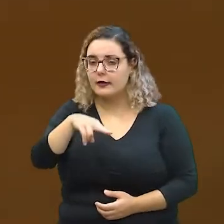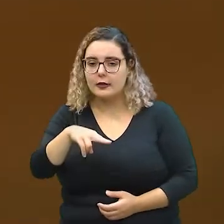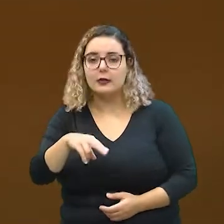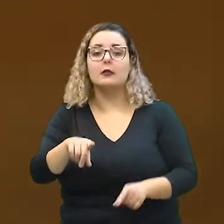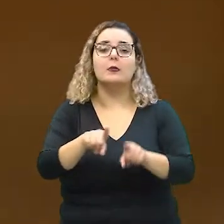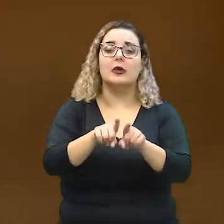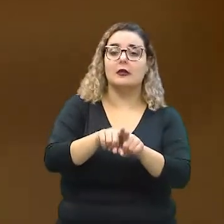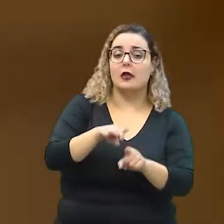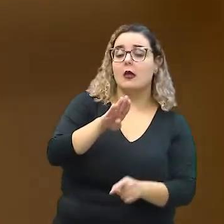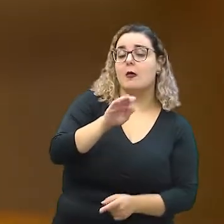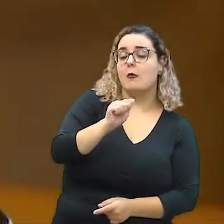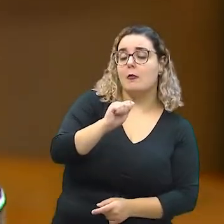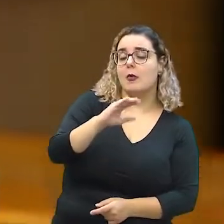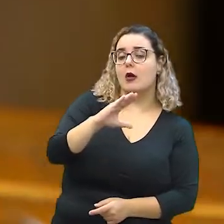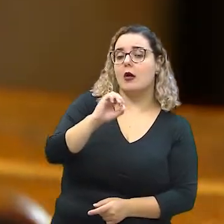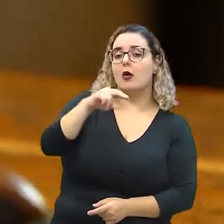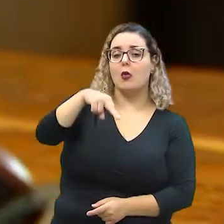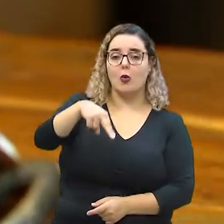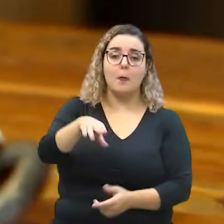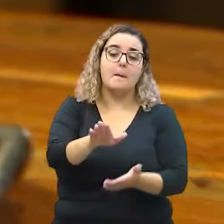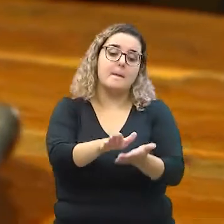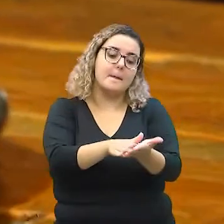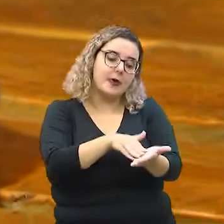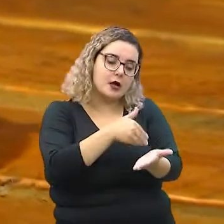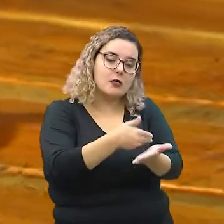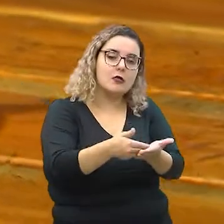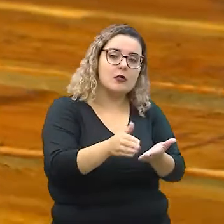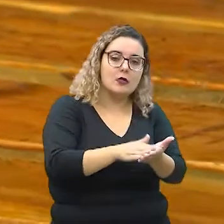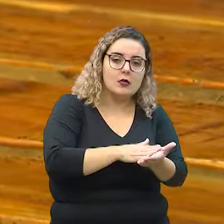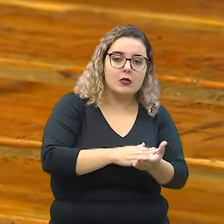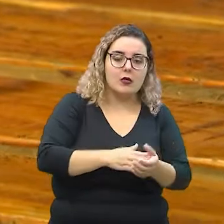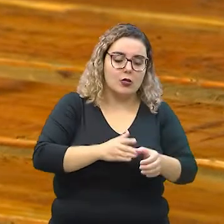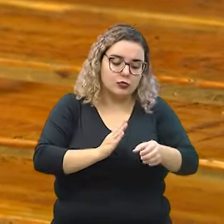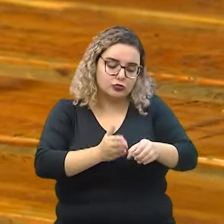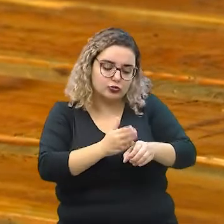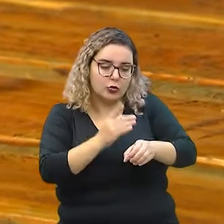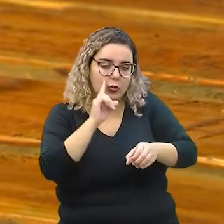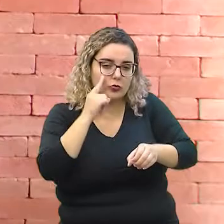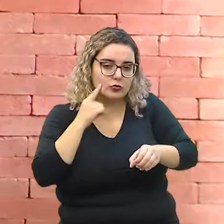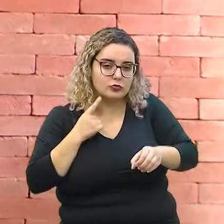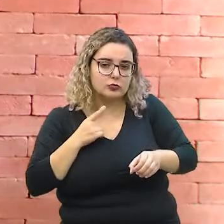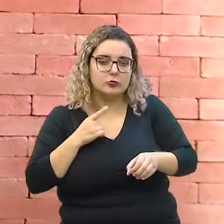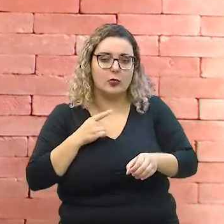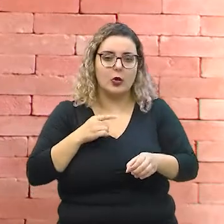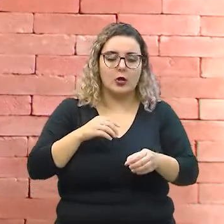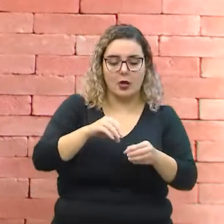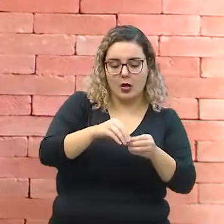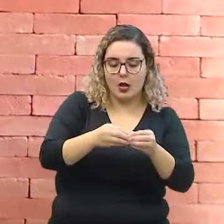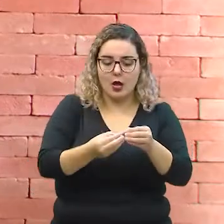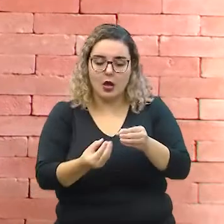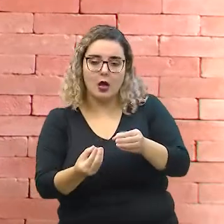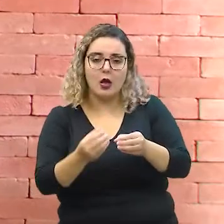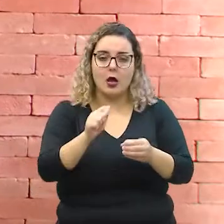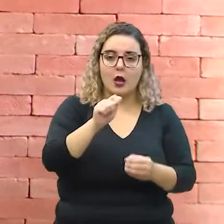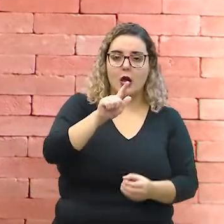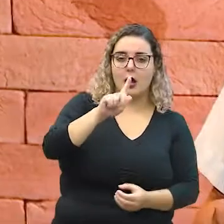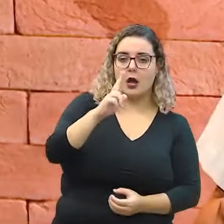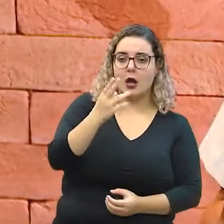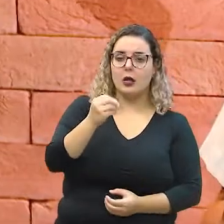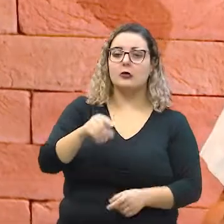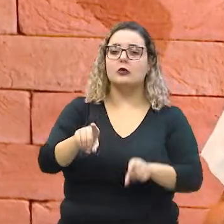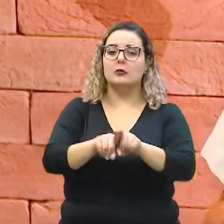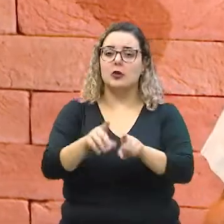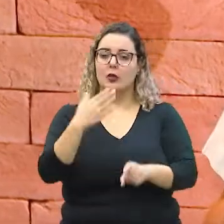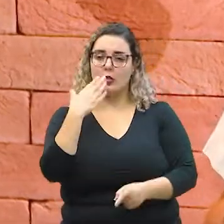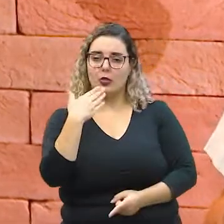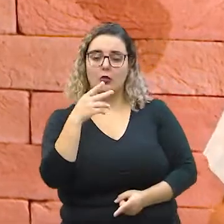dar um saborzinho, né? Manteiga, cebola, alho e um pouquinho de pimenta biquinho, que também atende a